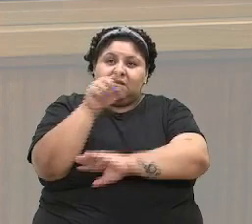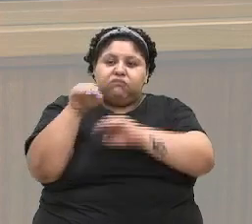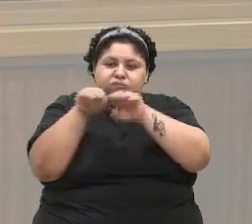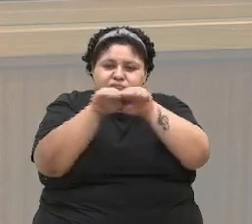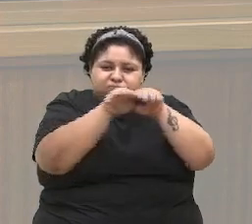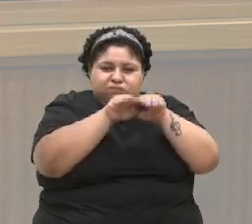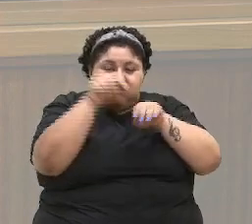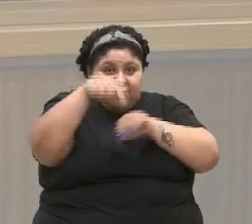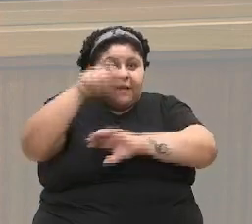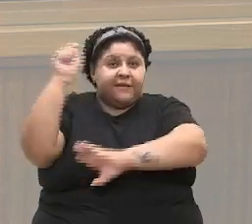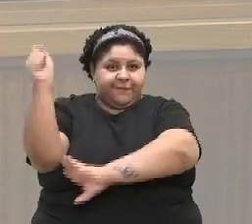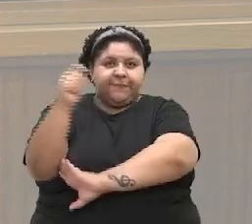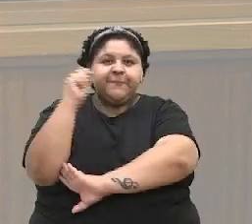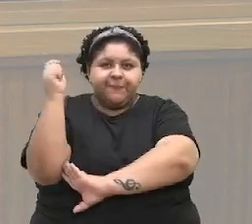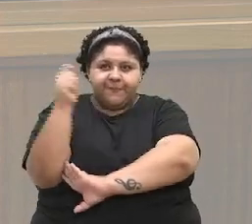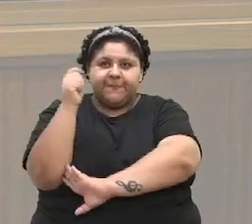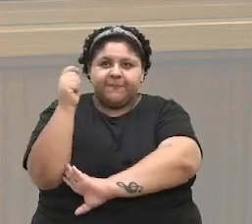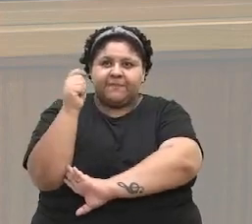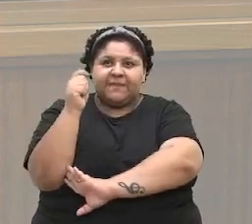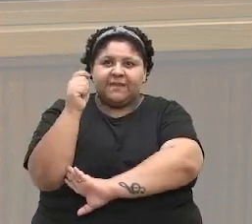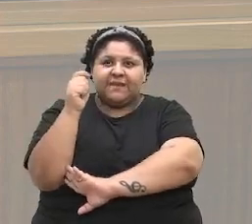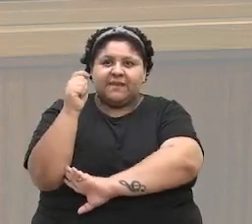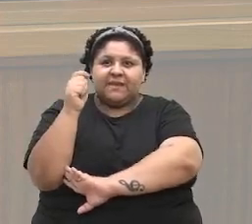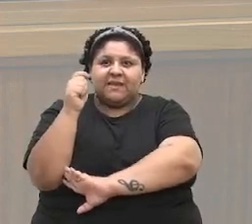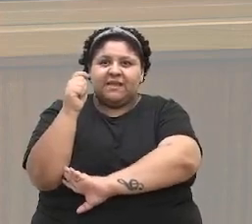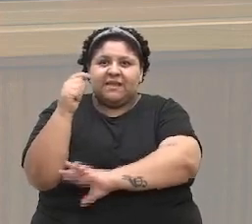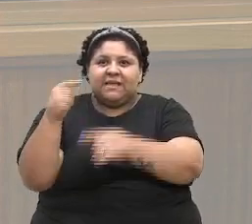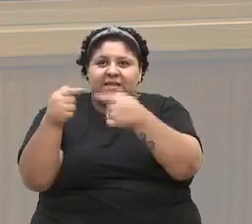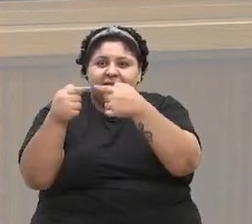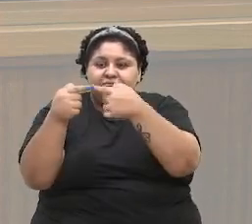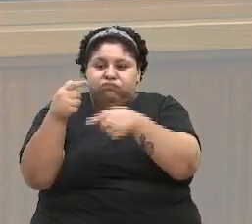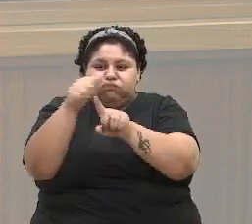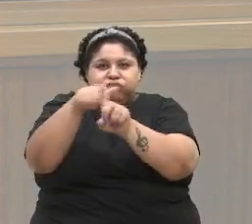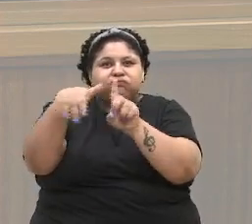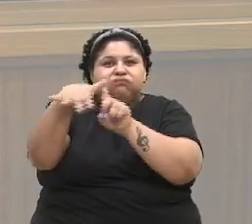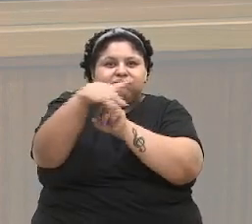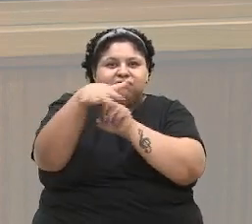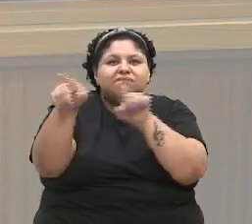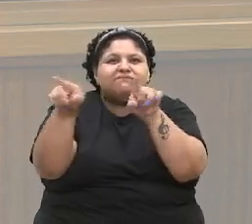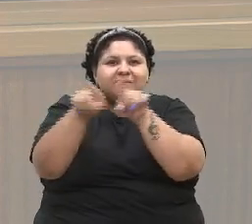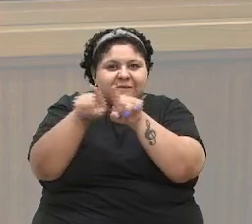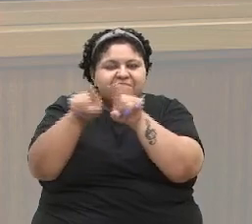Aqui no Rio Grande do Sul, essa desigualdade social ela também ocorre.